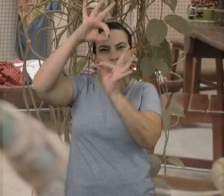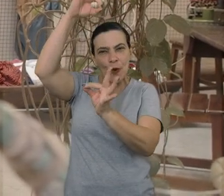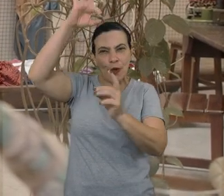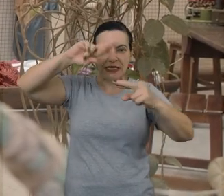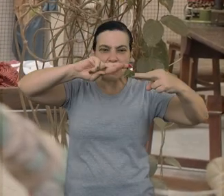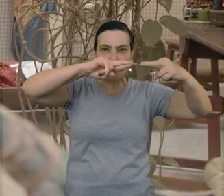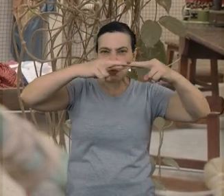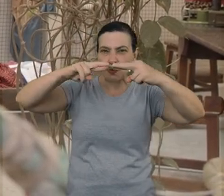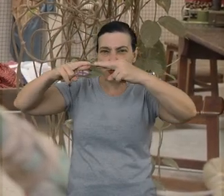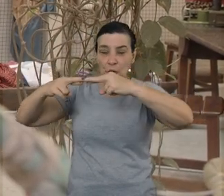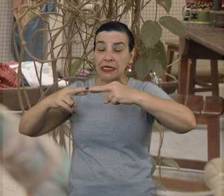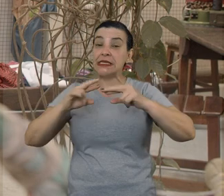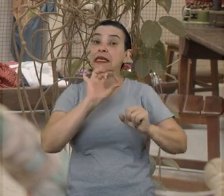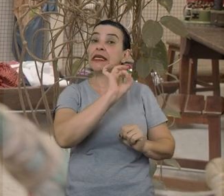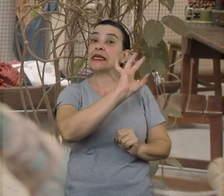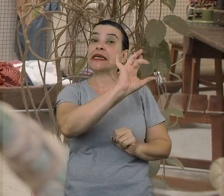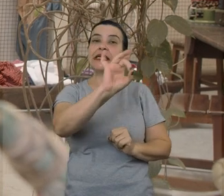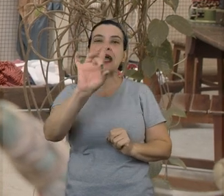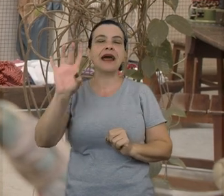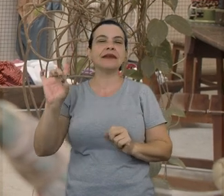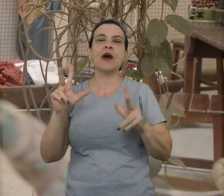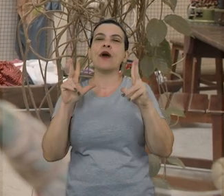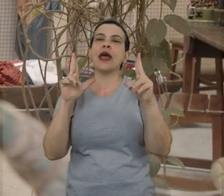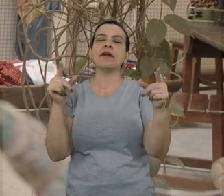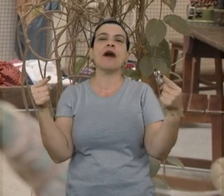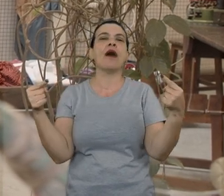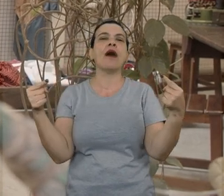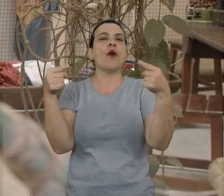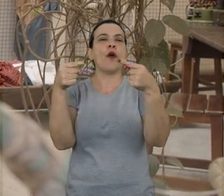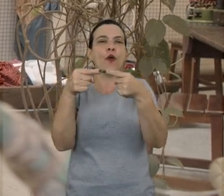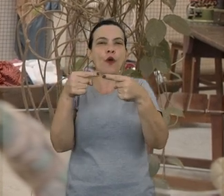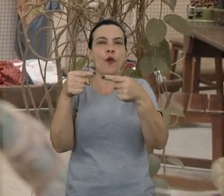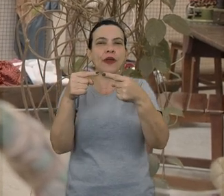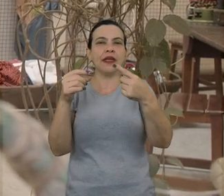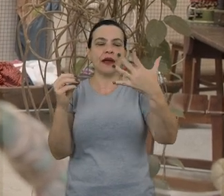desse eu chamo de acorde. Sabe? Então, aquela